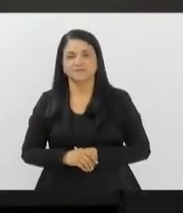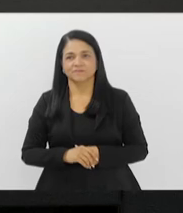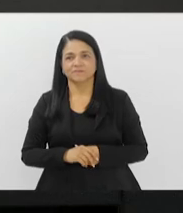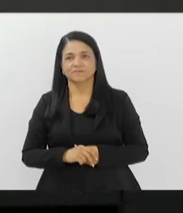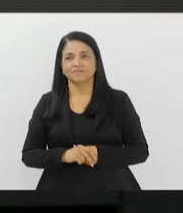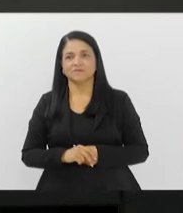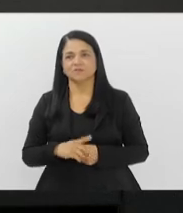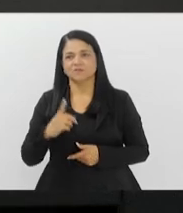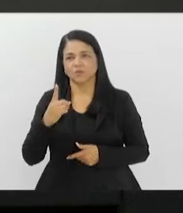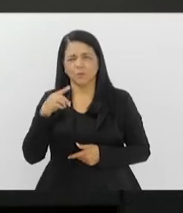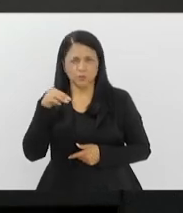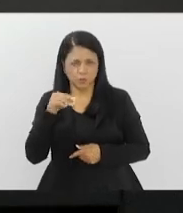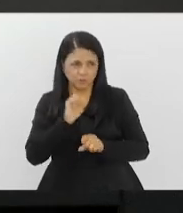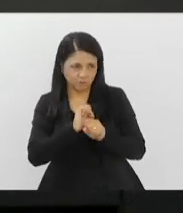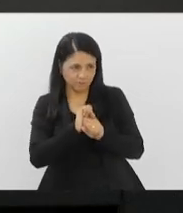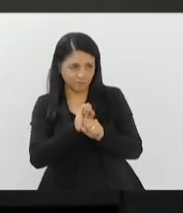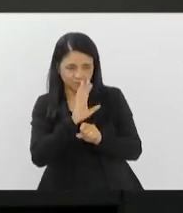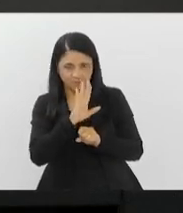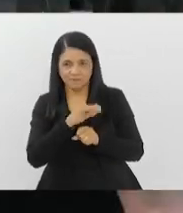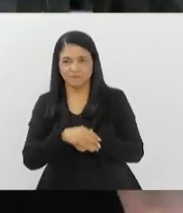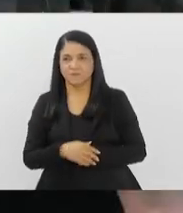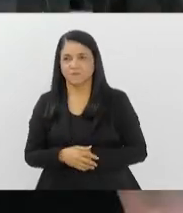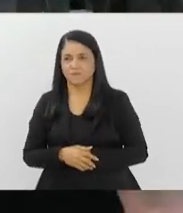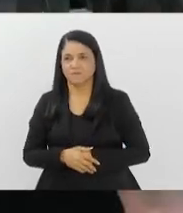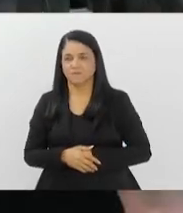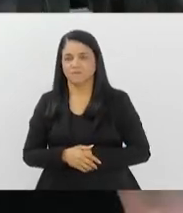Só um minuto, pessoal. Tem...